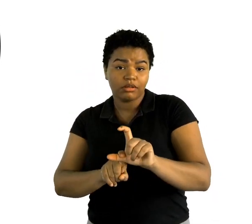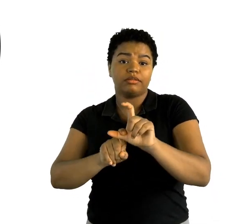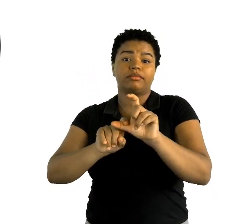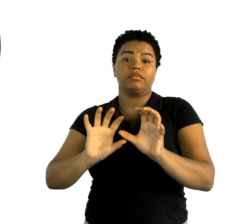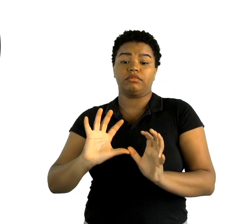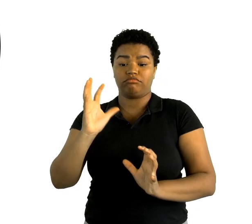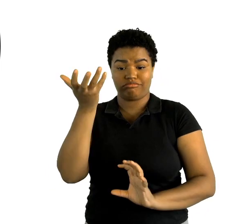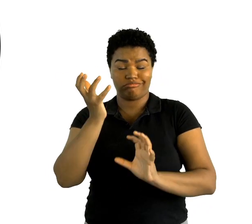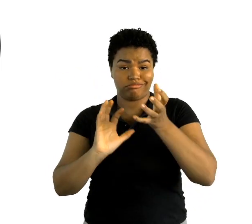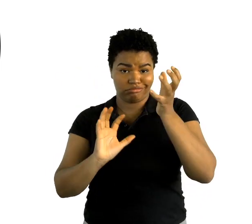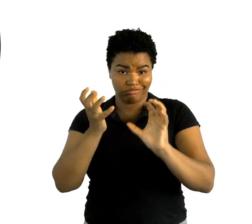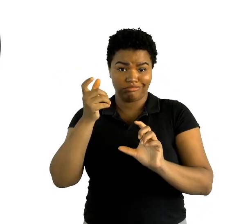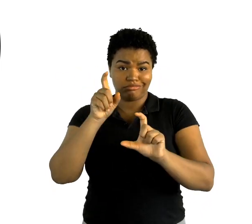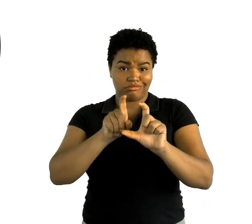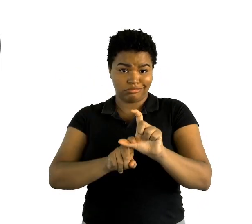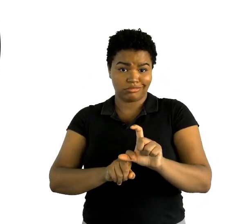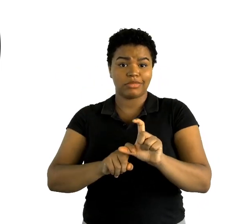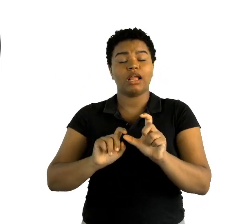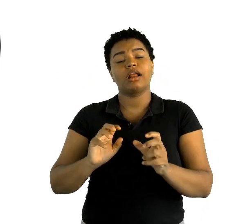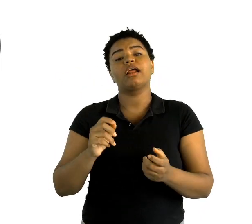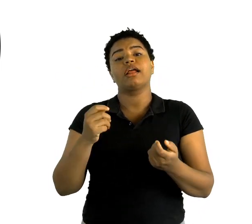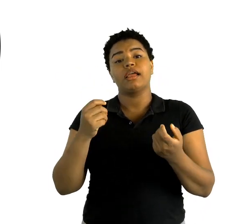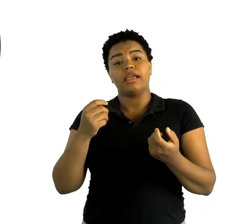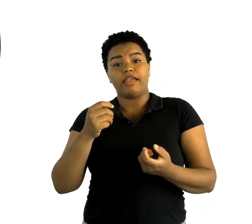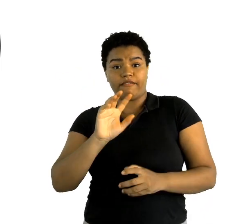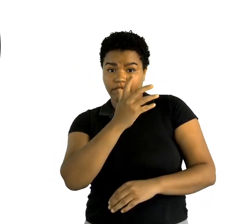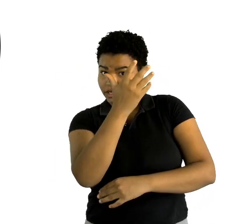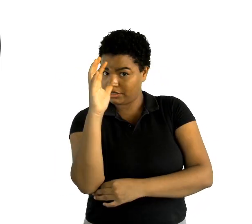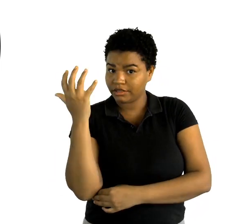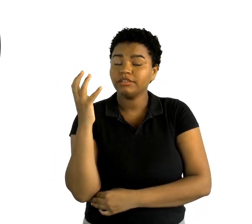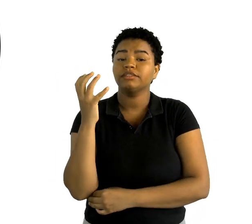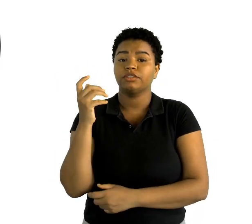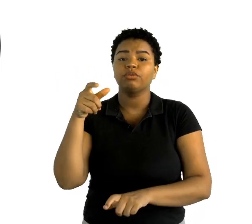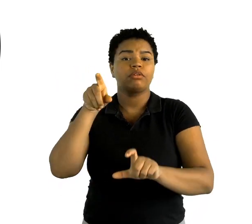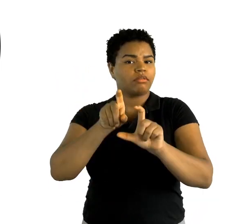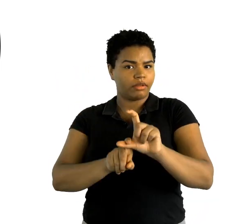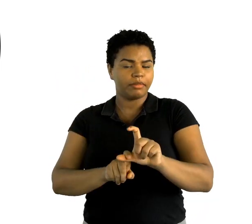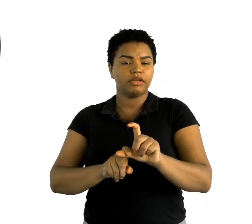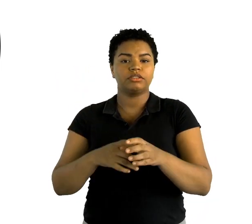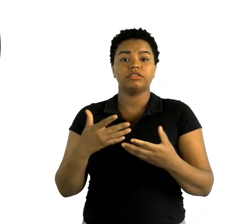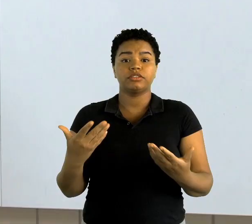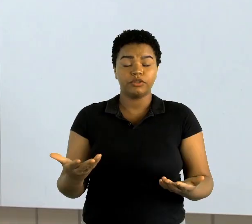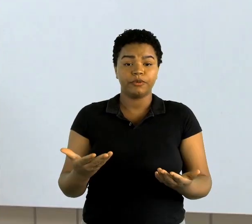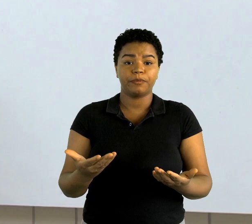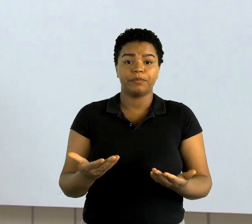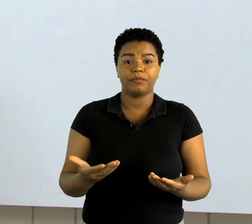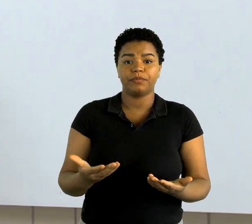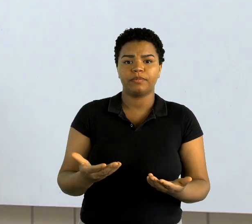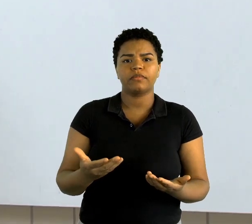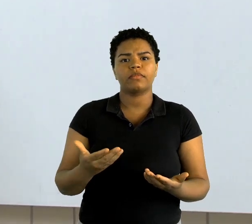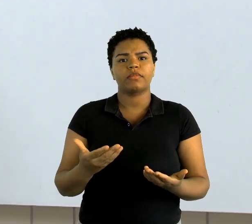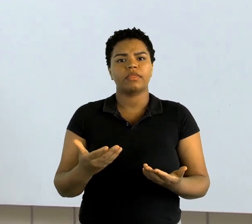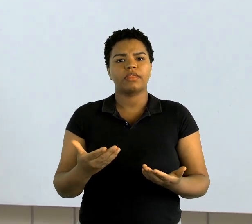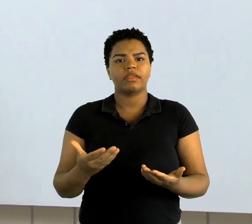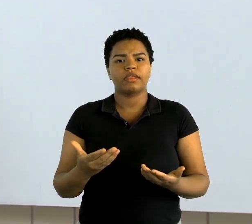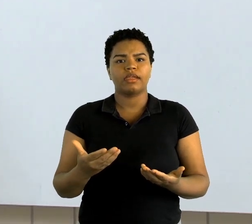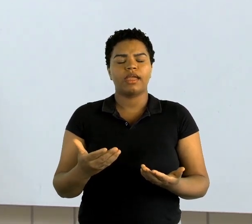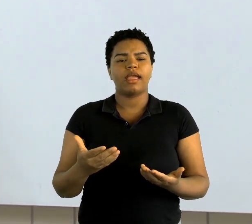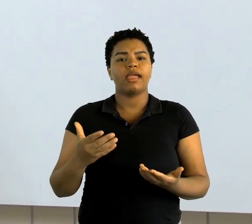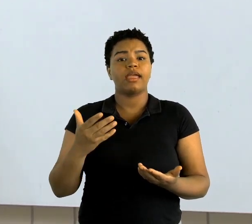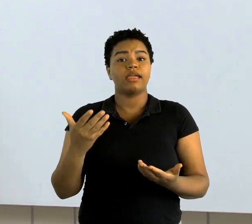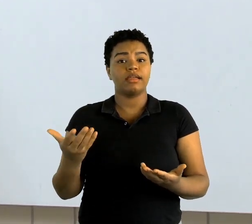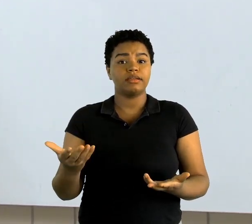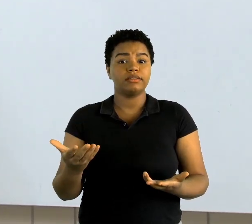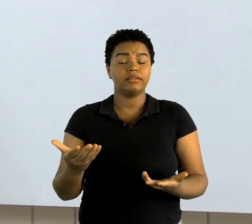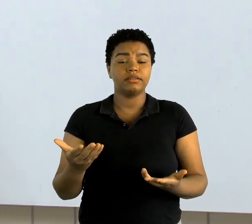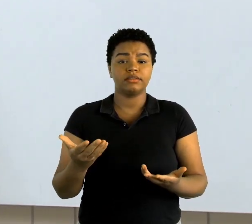vegetação depende do clima. Isso nós chamamos, esse principal fator que faz